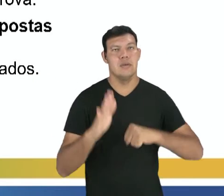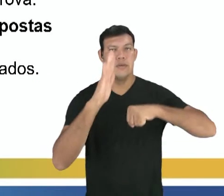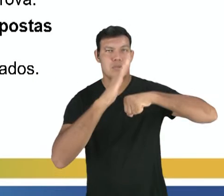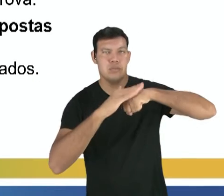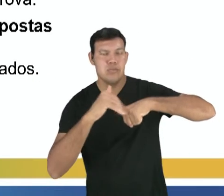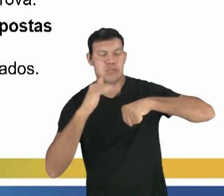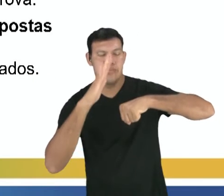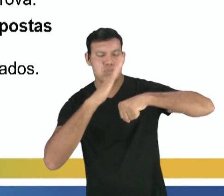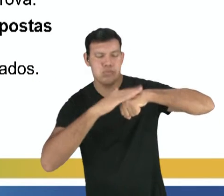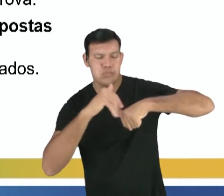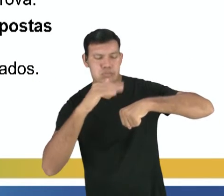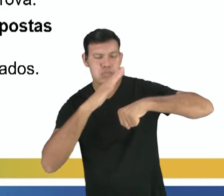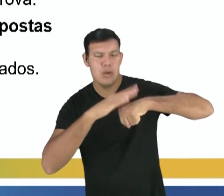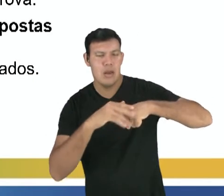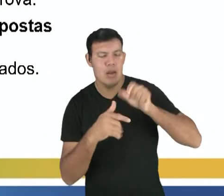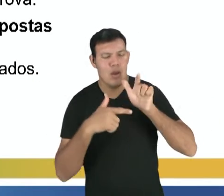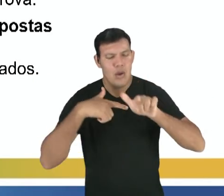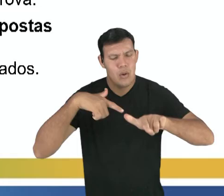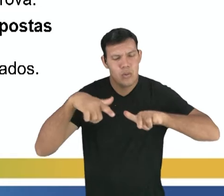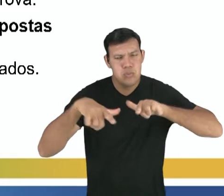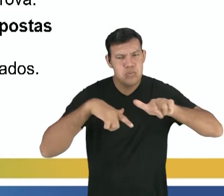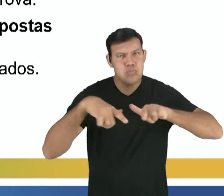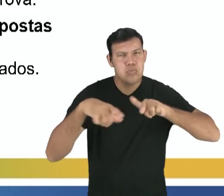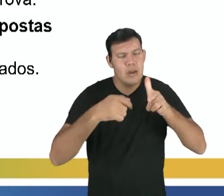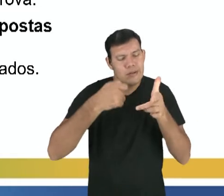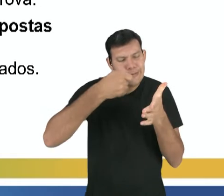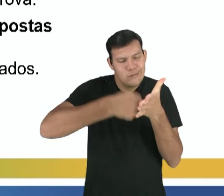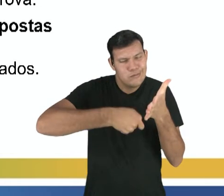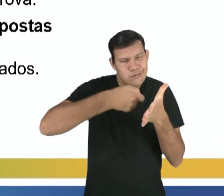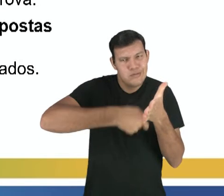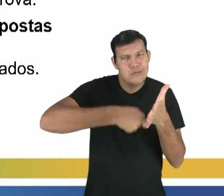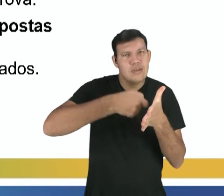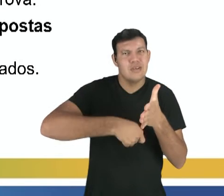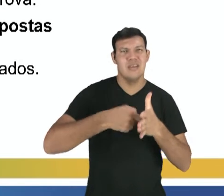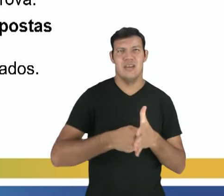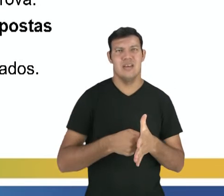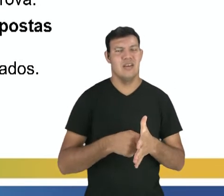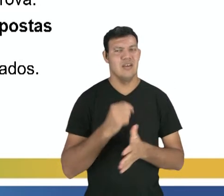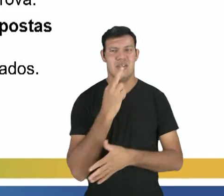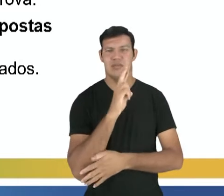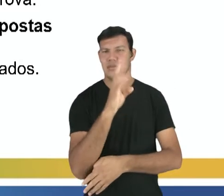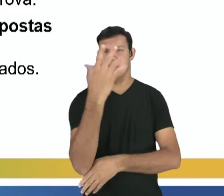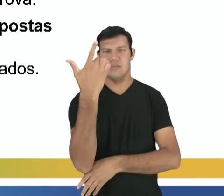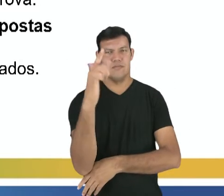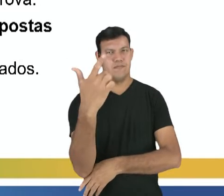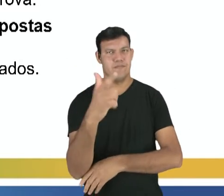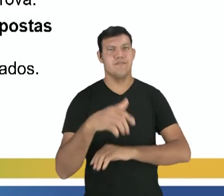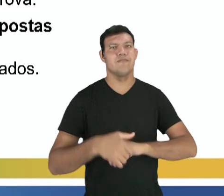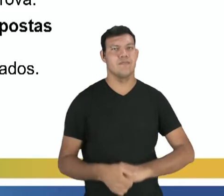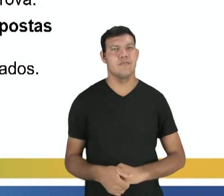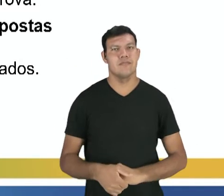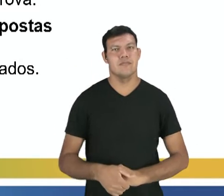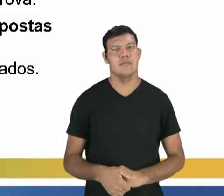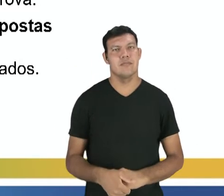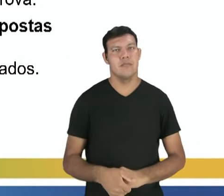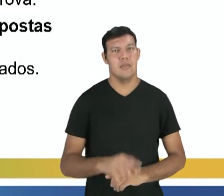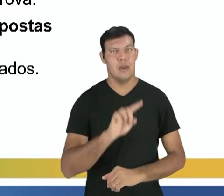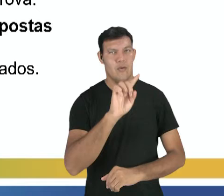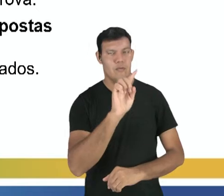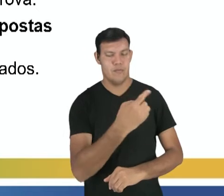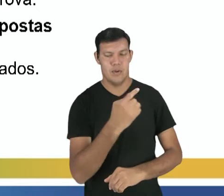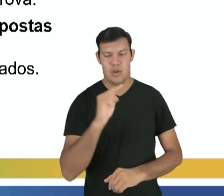Dedicava-se ao trabalho com afinco, não obtinha, contudo, resultados. Separei o contudo ali entre vírgulas, isolei,